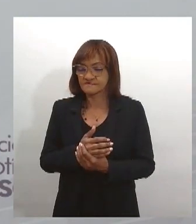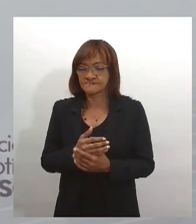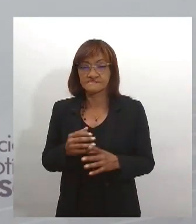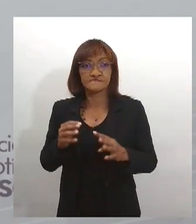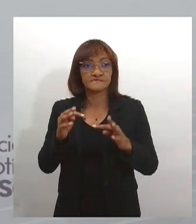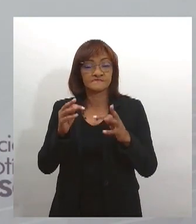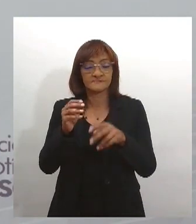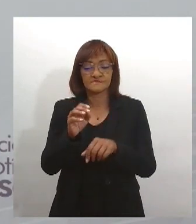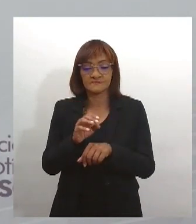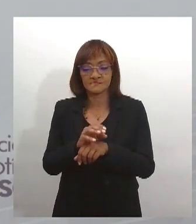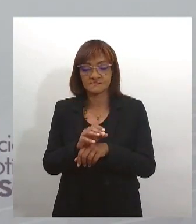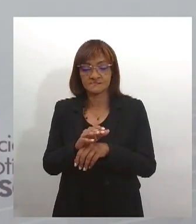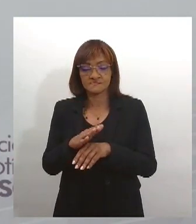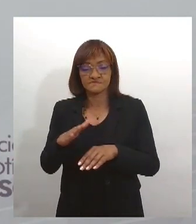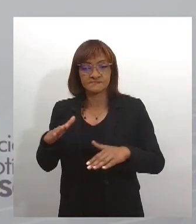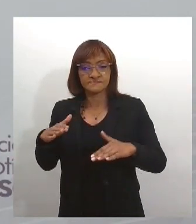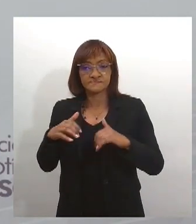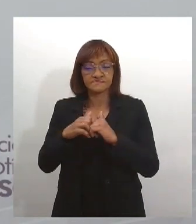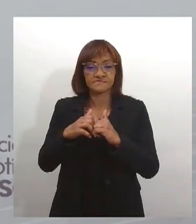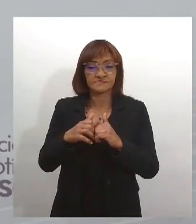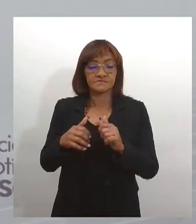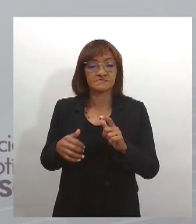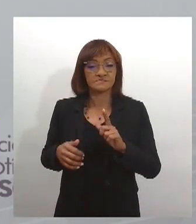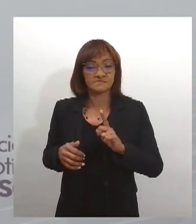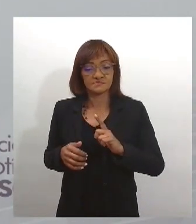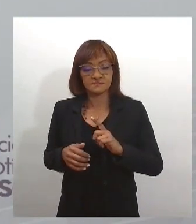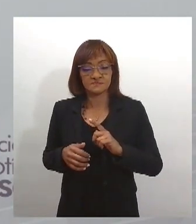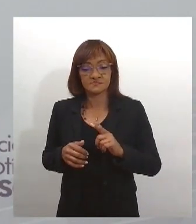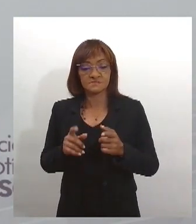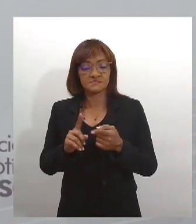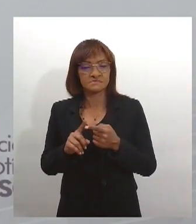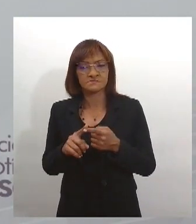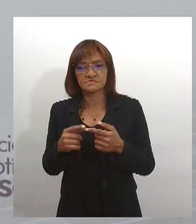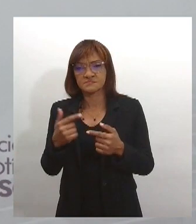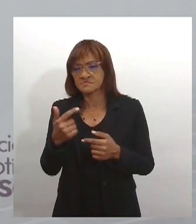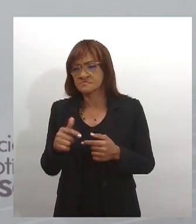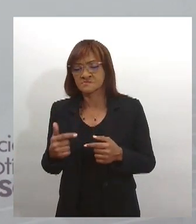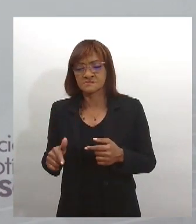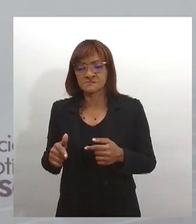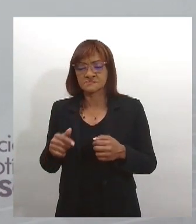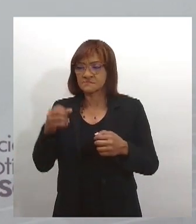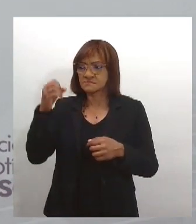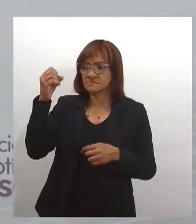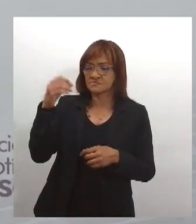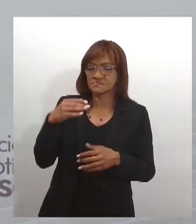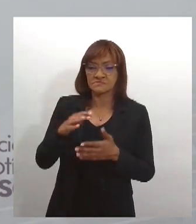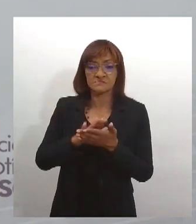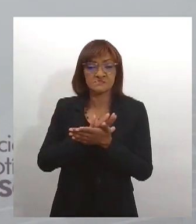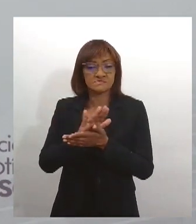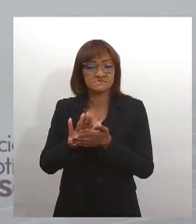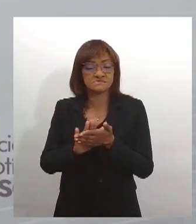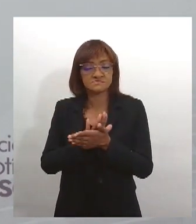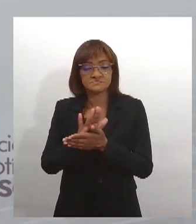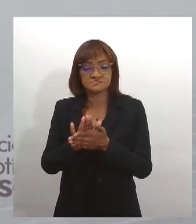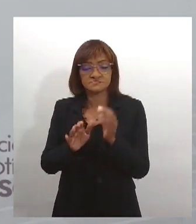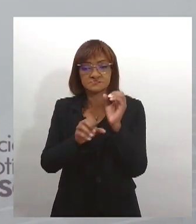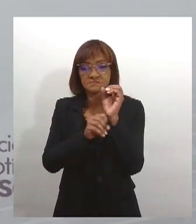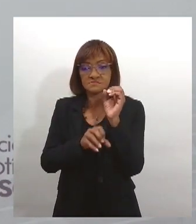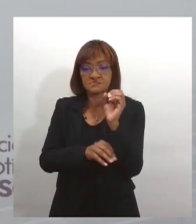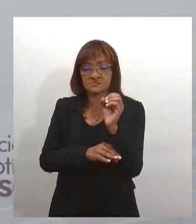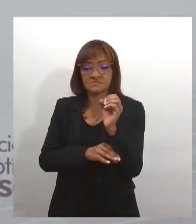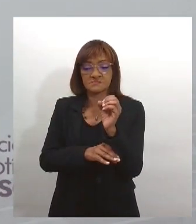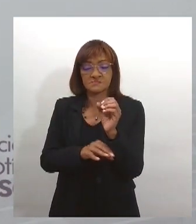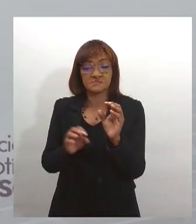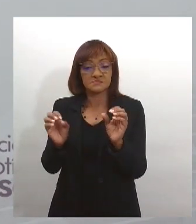trecho, notadamente, né, em razão de não ter feito a sinalização, não ter sido feita a iluminação, né, tão